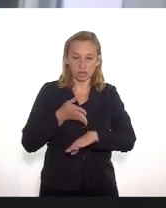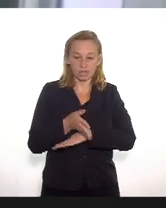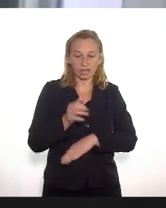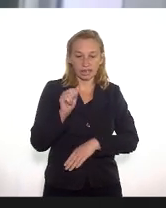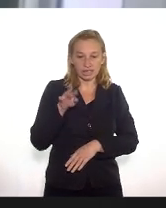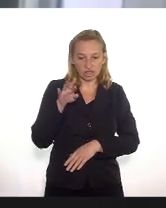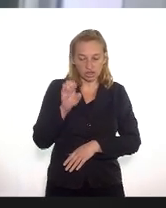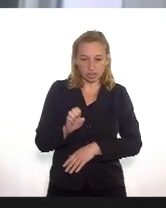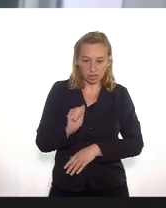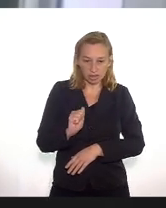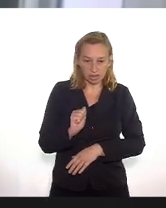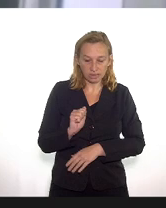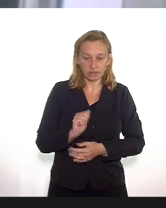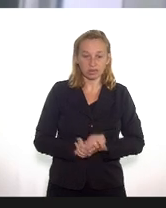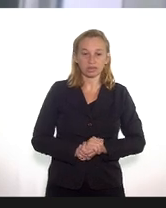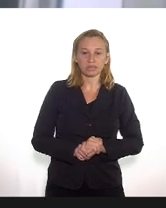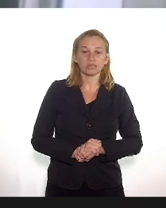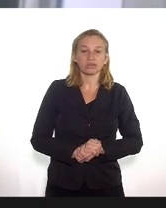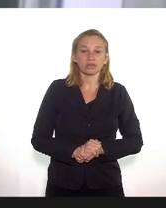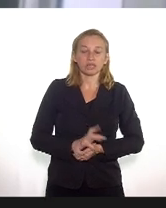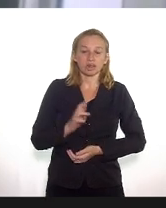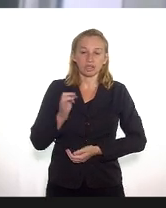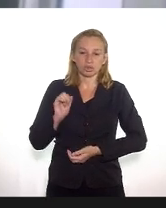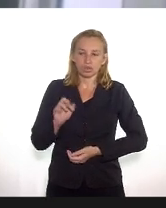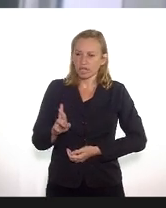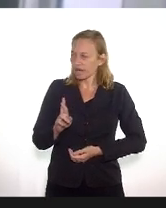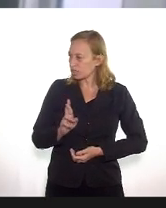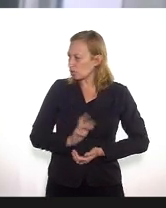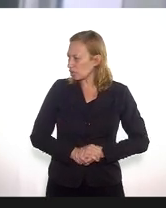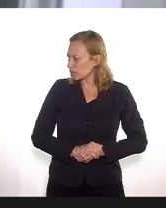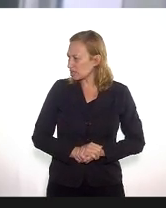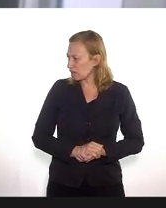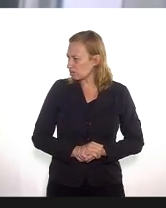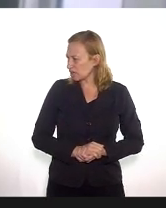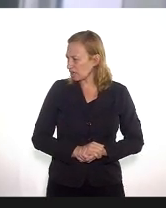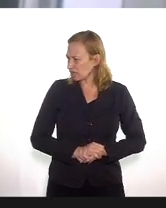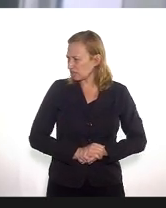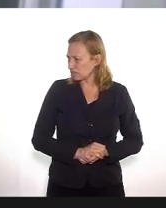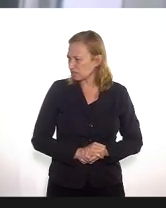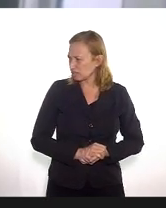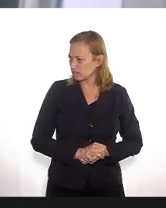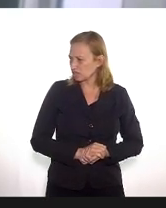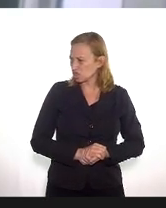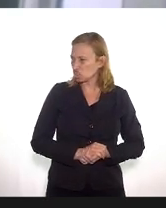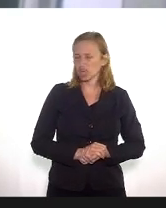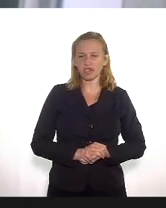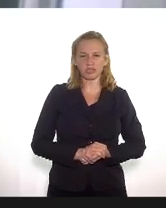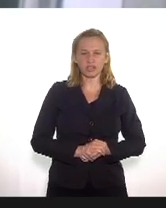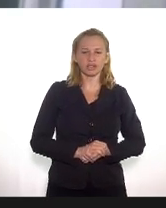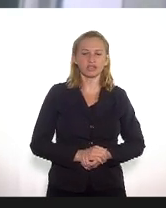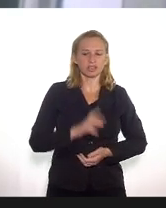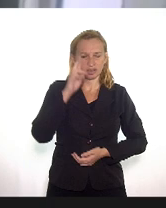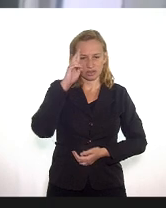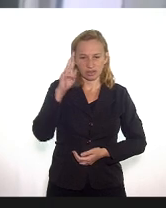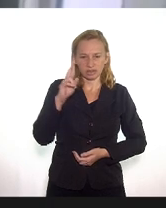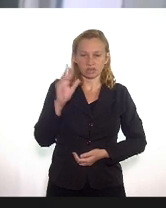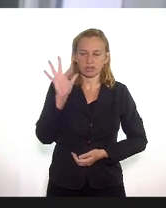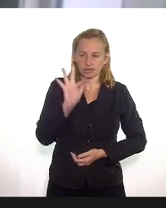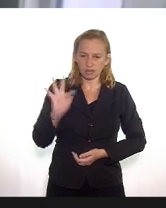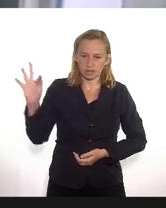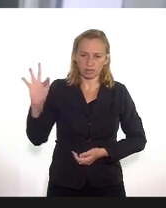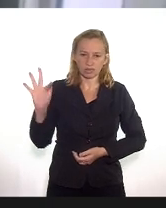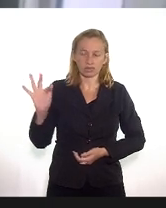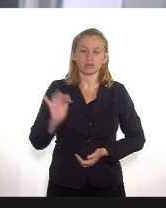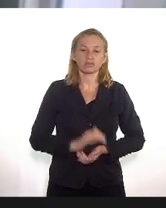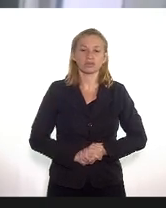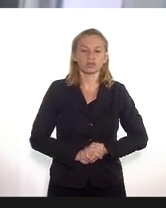Alexandra Anastácio, pró-reitora de graduação, representando aqui a Universidade Federal Fluminense, o reitor Antônio